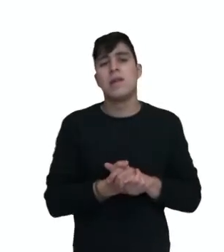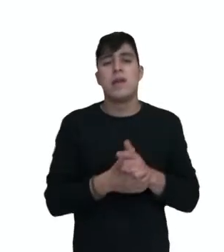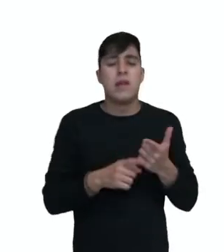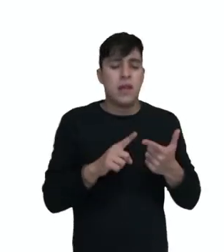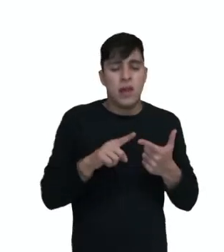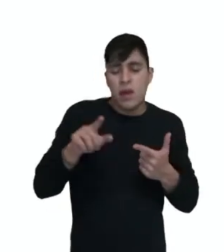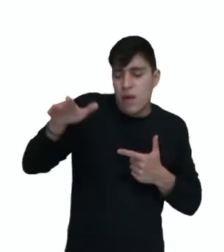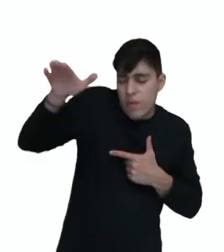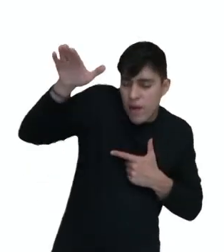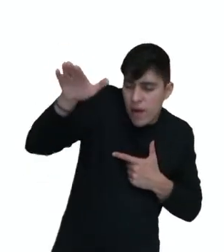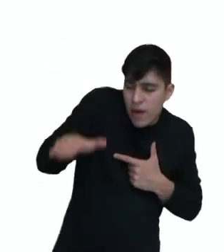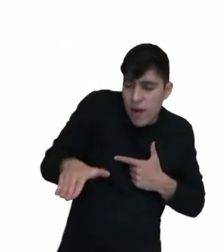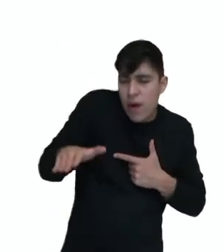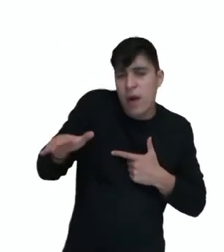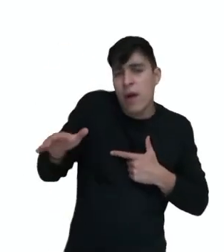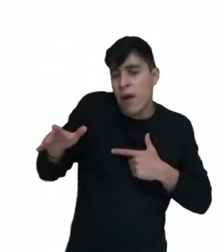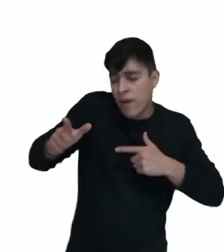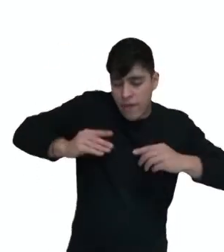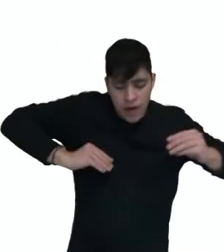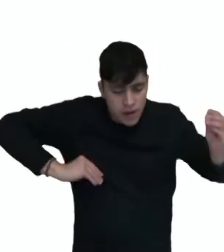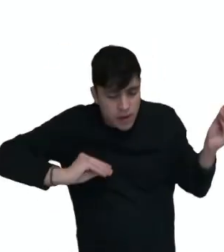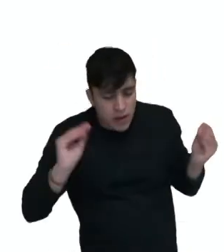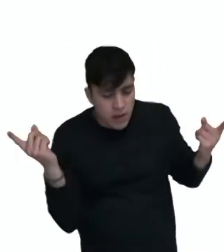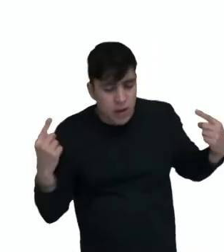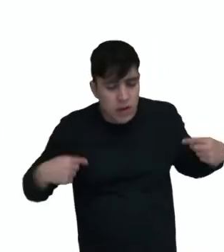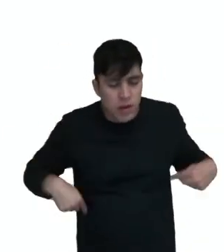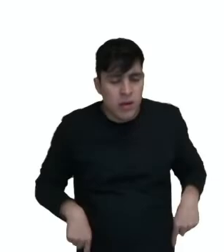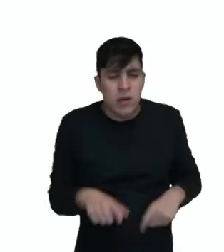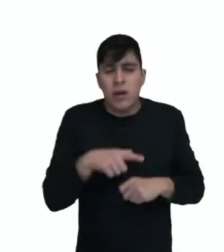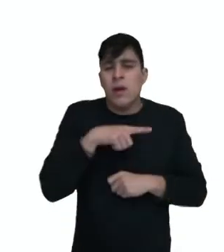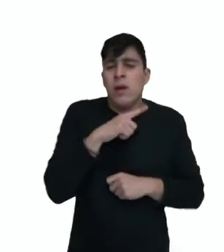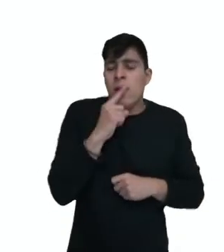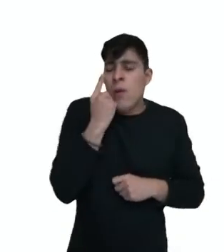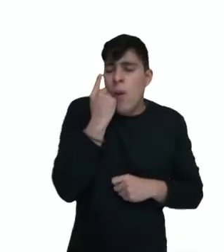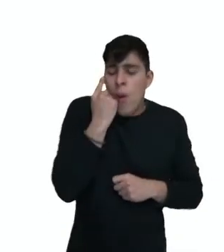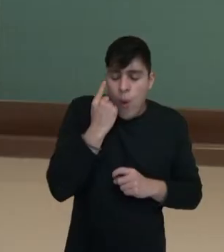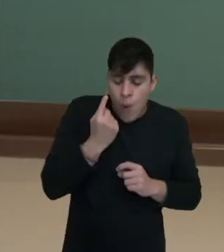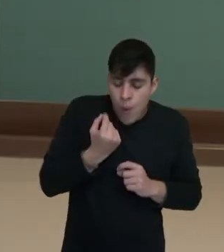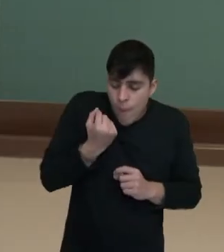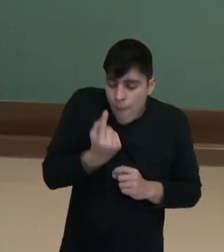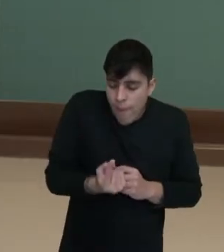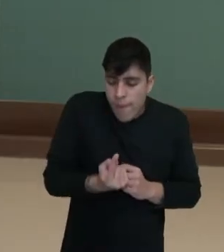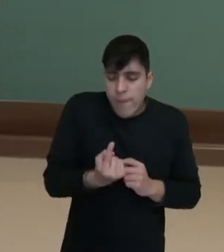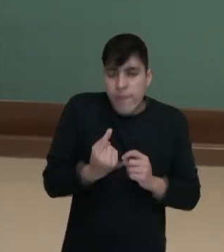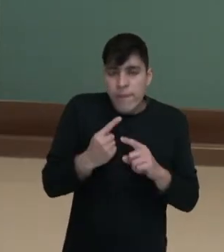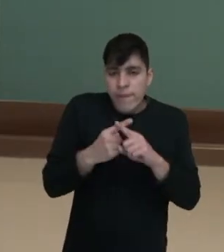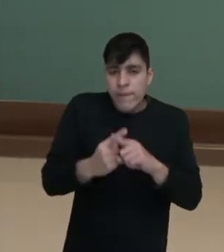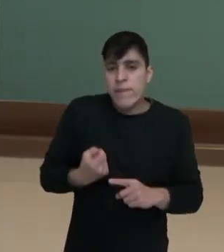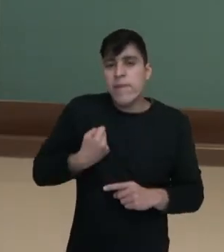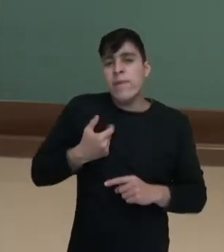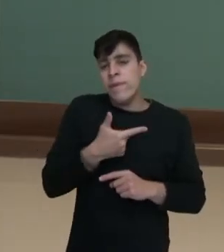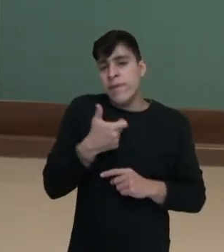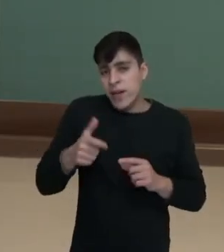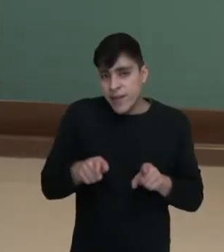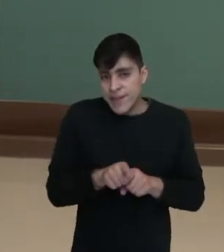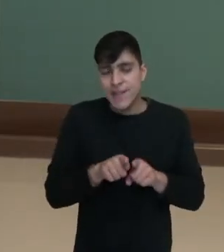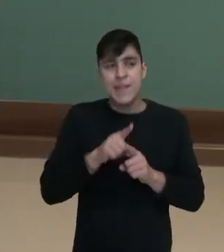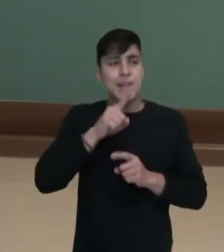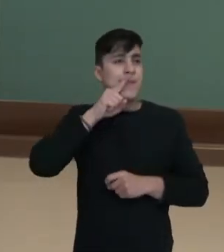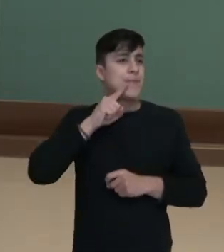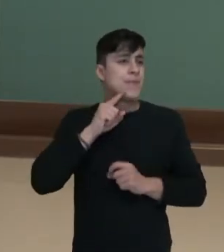Baixa estatura, hiperflexibilidade. Então, eu tenho um cromossomo a mais no número 21. A síndrome de